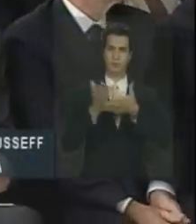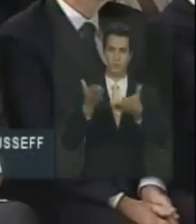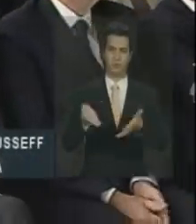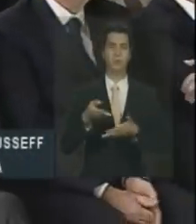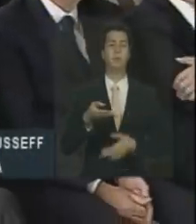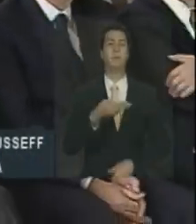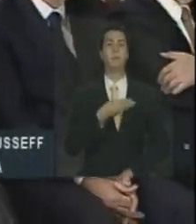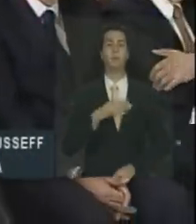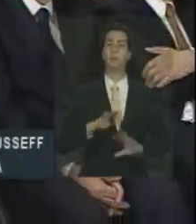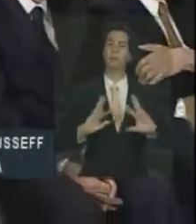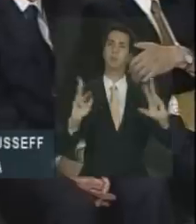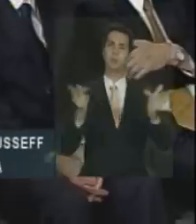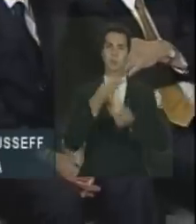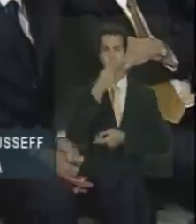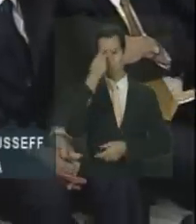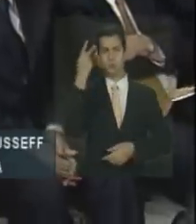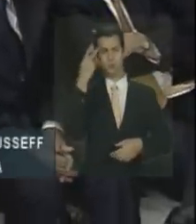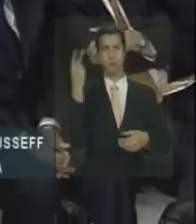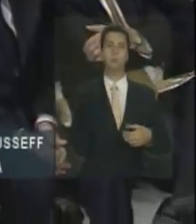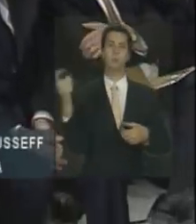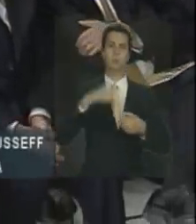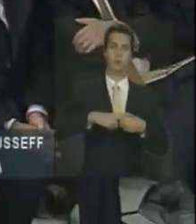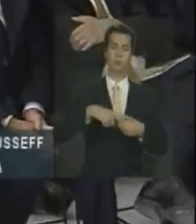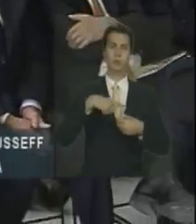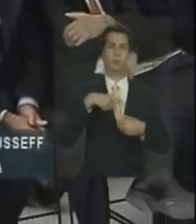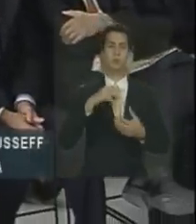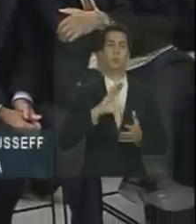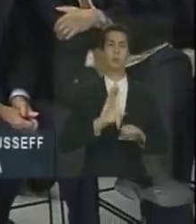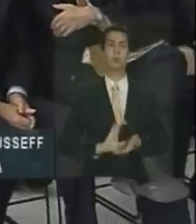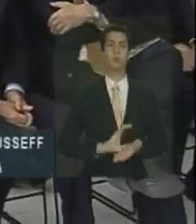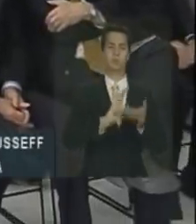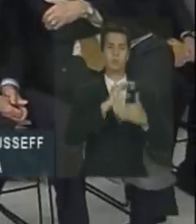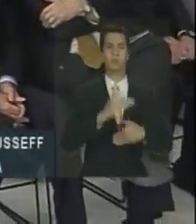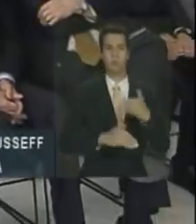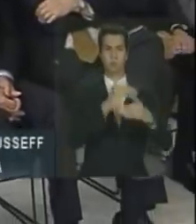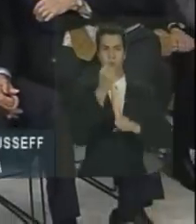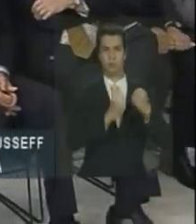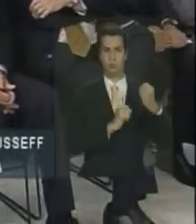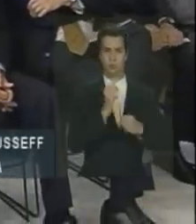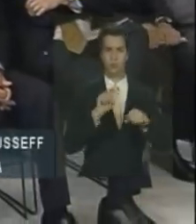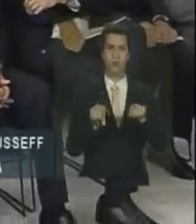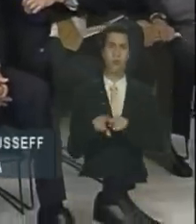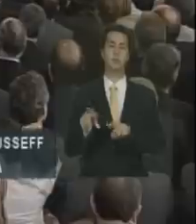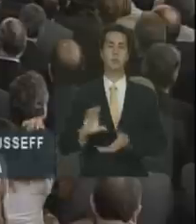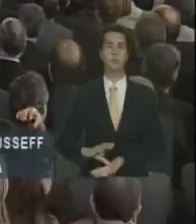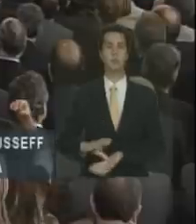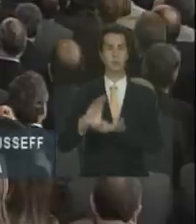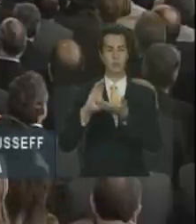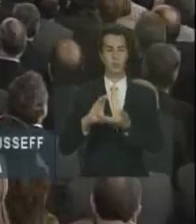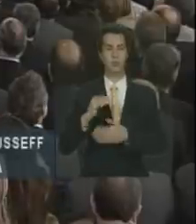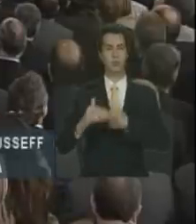membros do Conselho Nacional de Desenvolvimento Industrial e do Conselho de Desenvolvimento Econômico e Social.